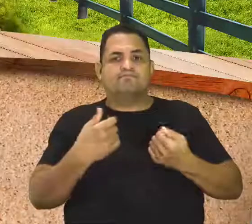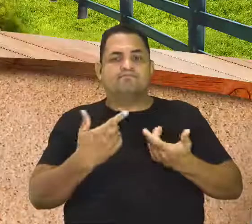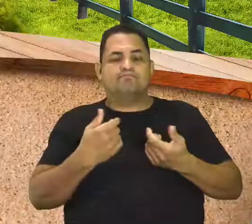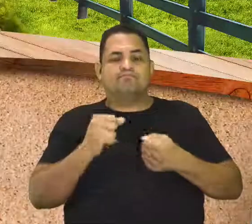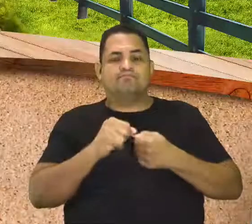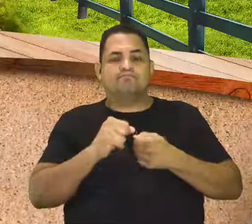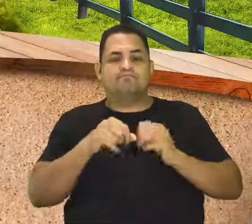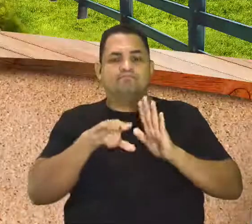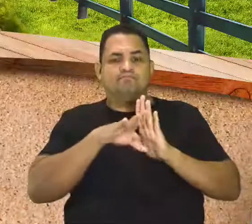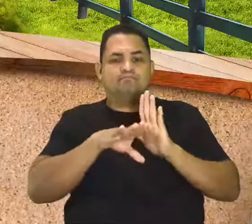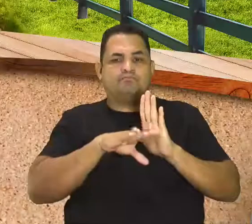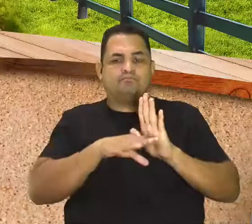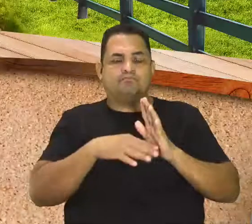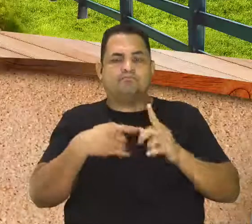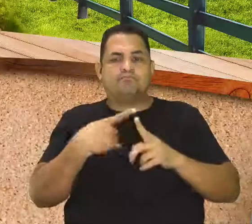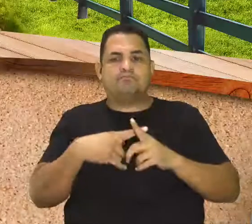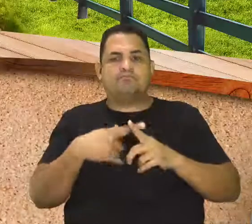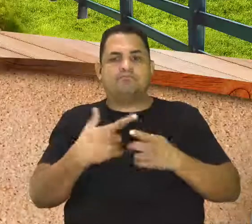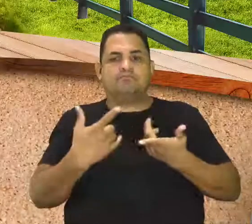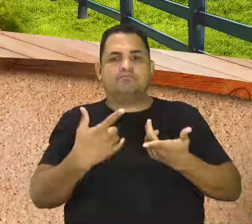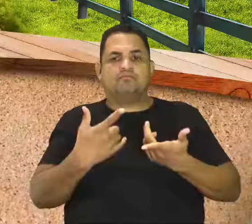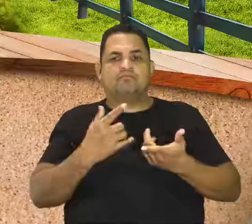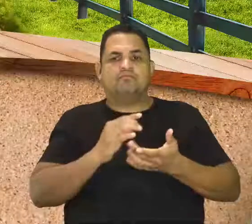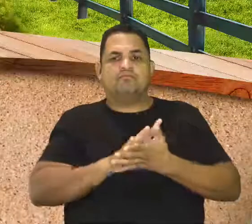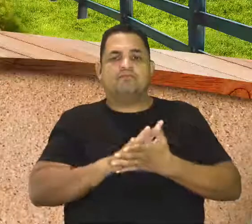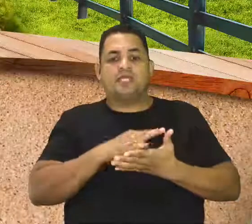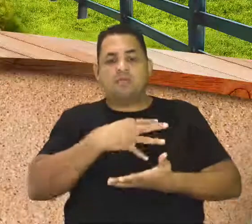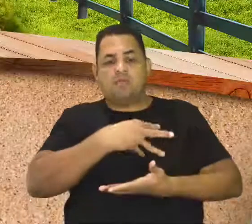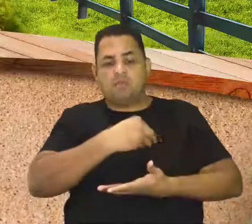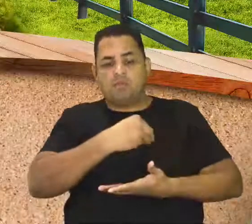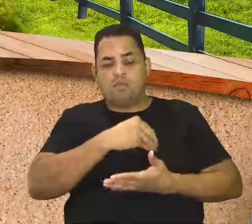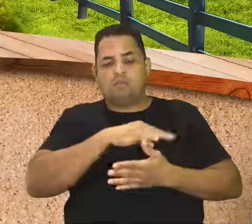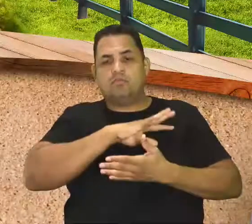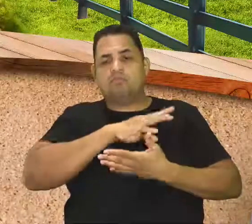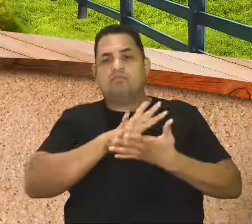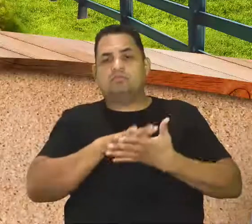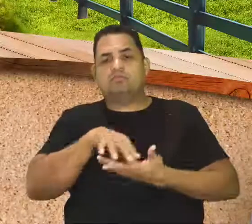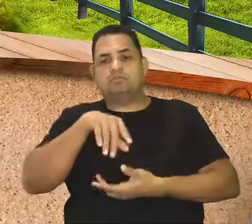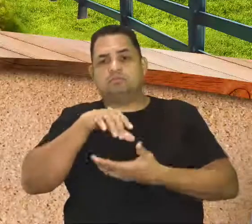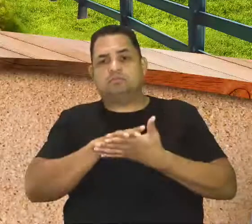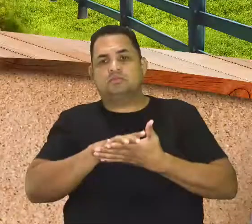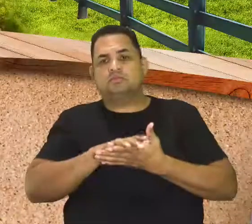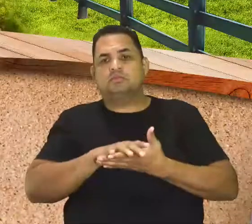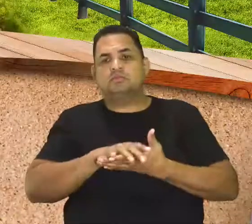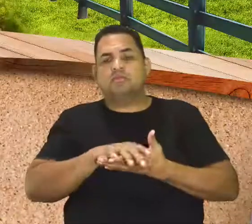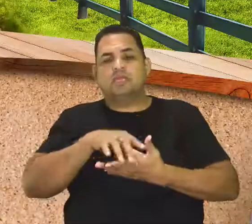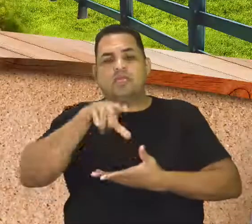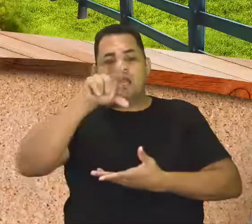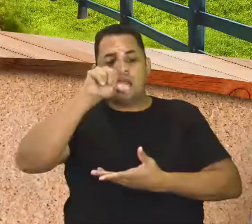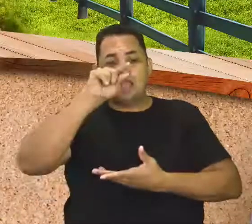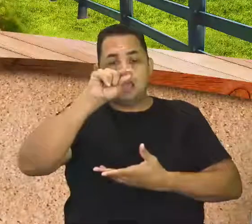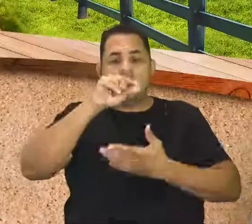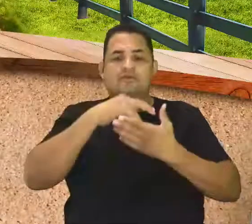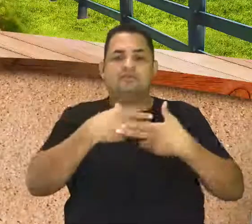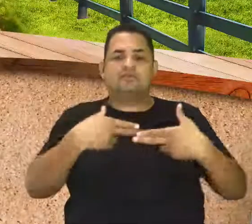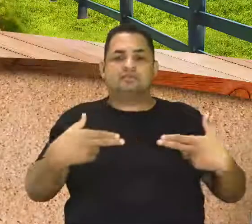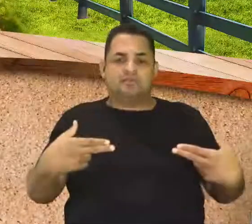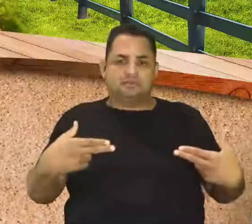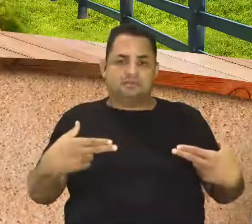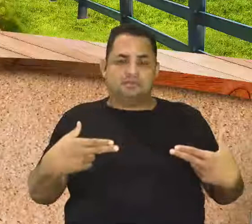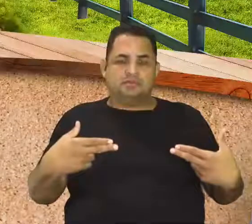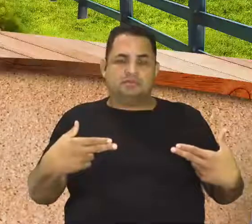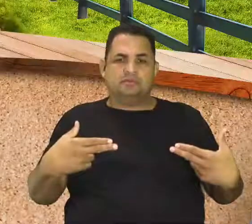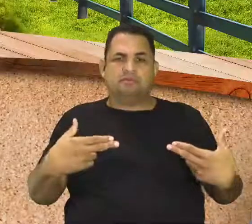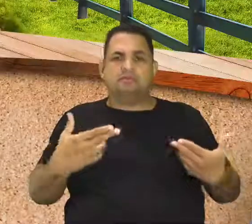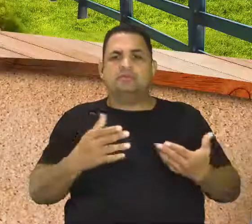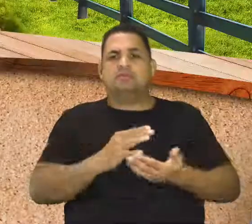levantamento. Porque nós estamos mexendo com mamíferos, aves, que estão soltas na